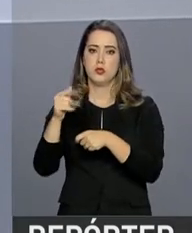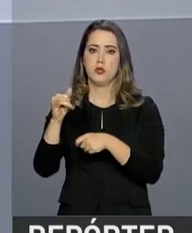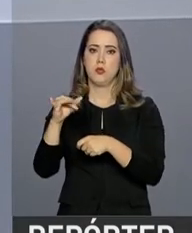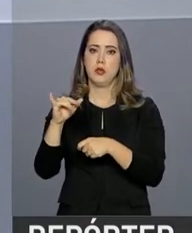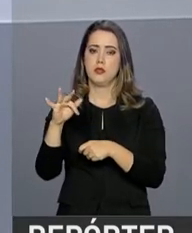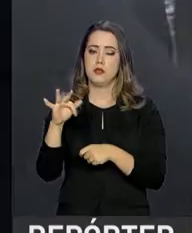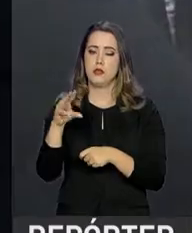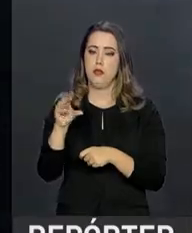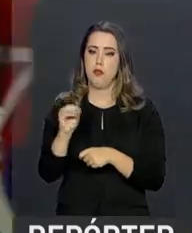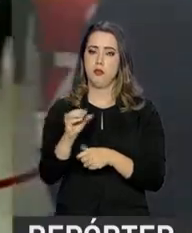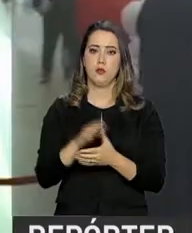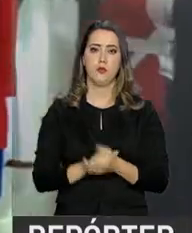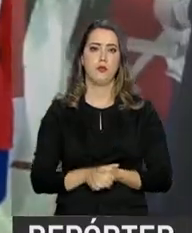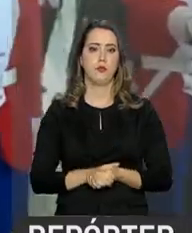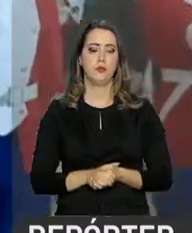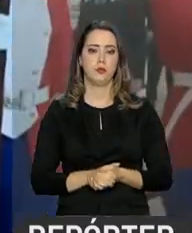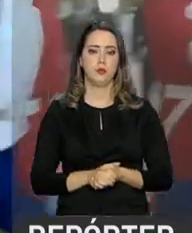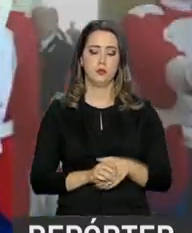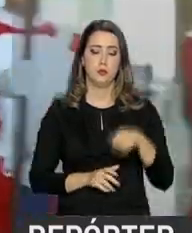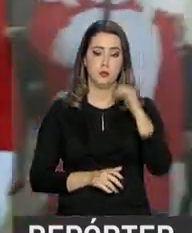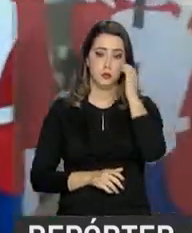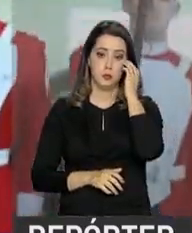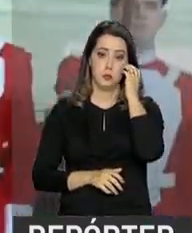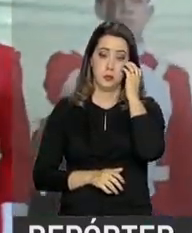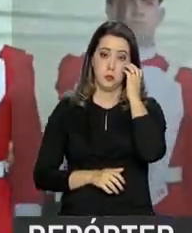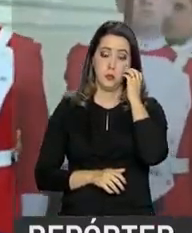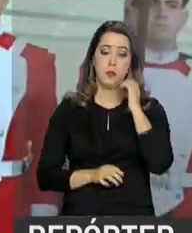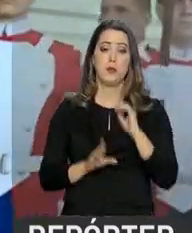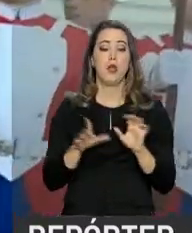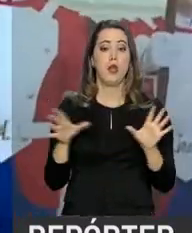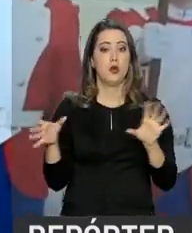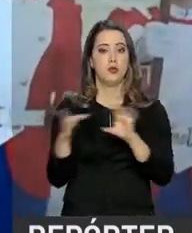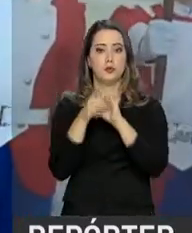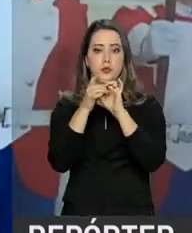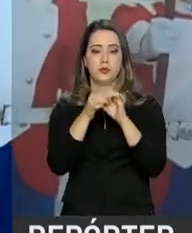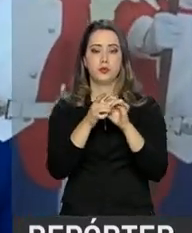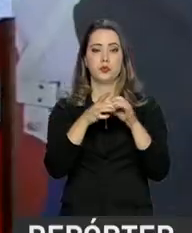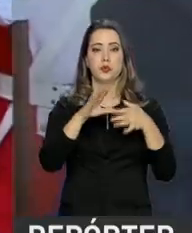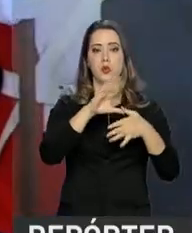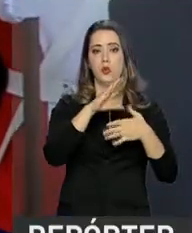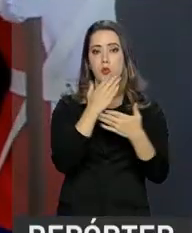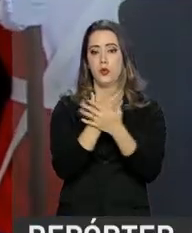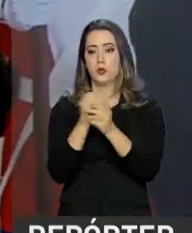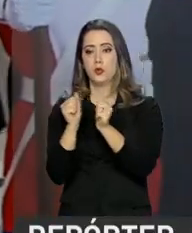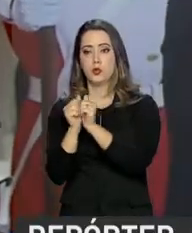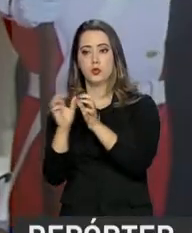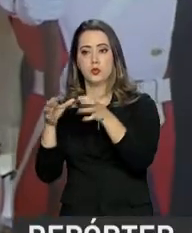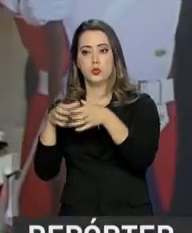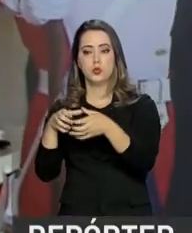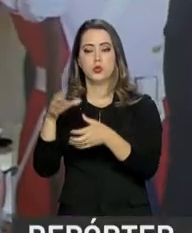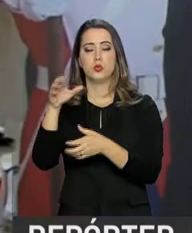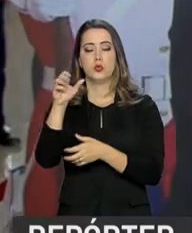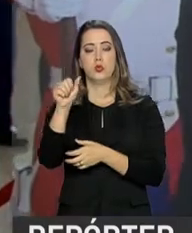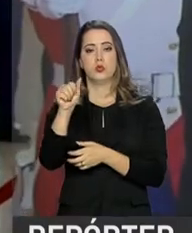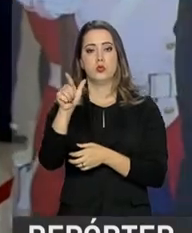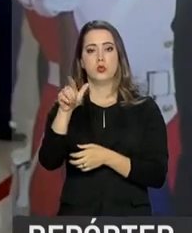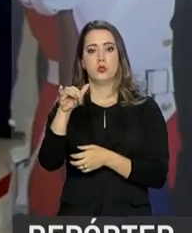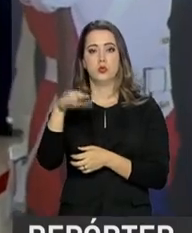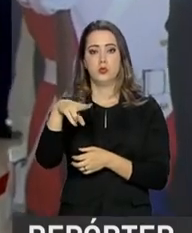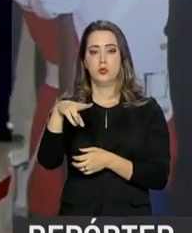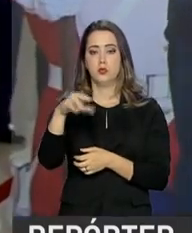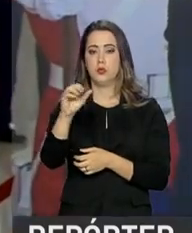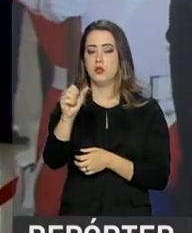pacífico a aproximação entre o mercosul ea aliança do pacífico grupo formado por chile colômbia méxico